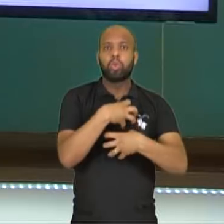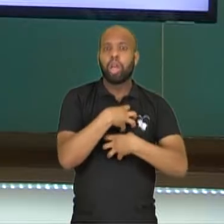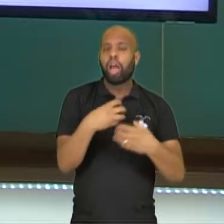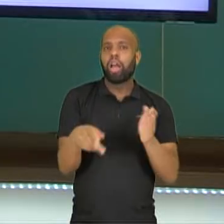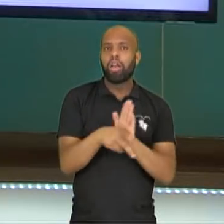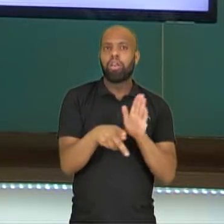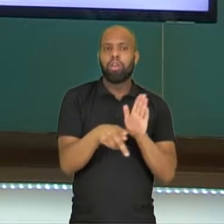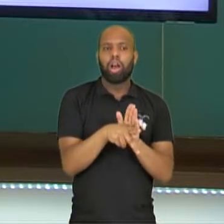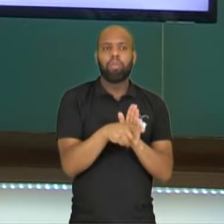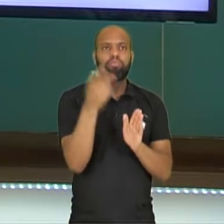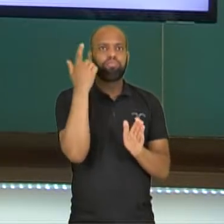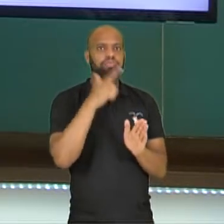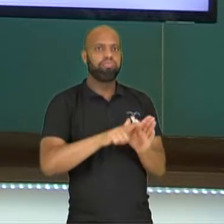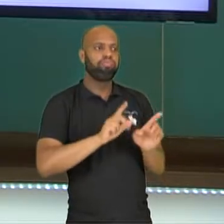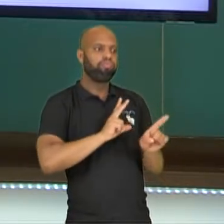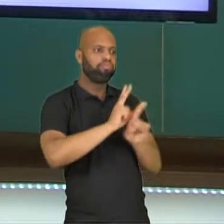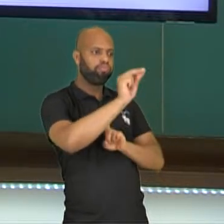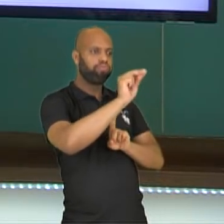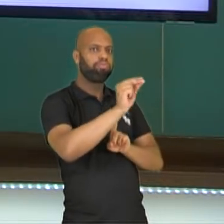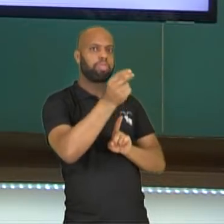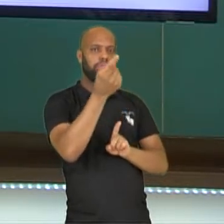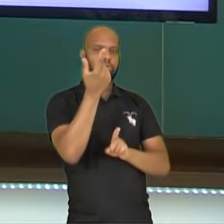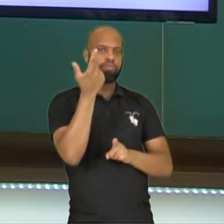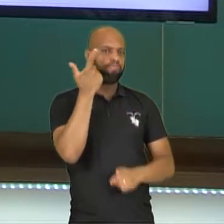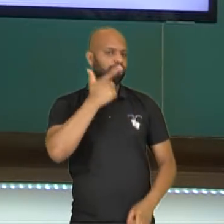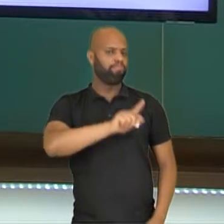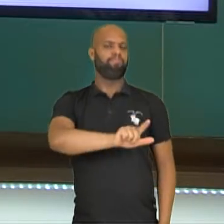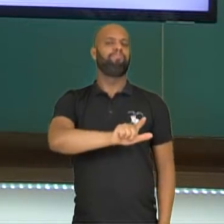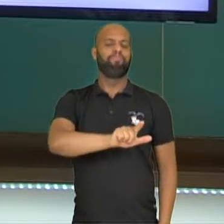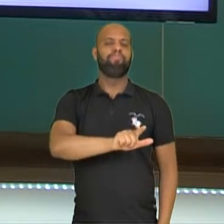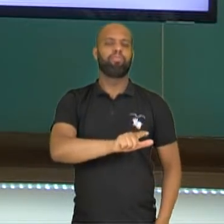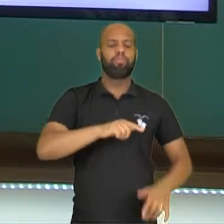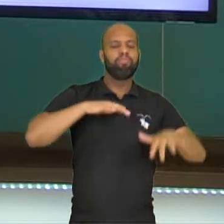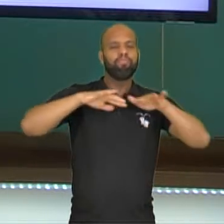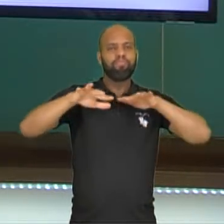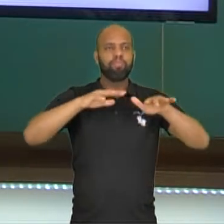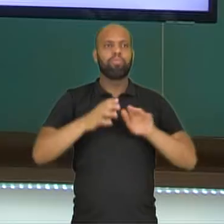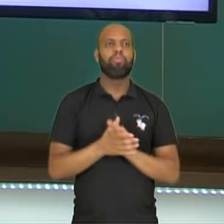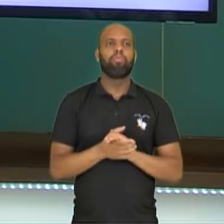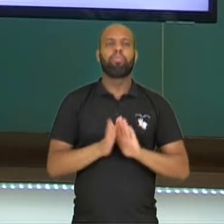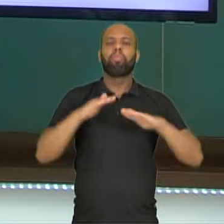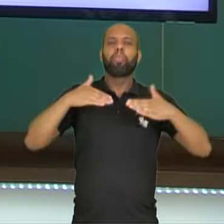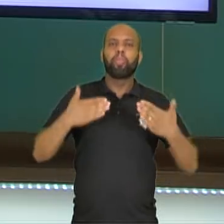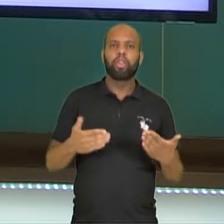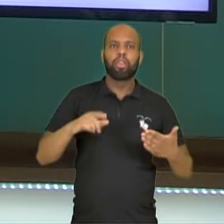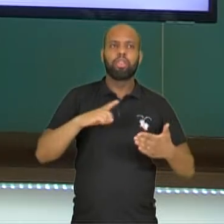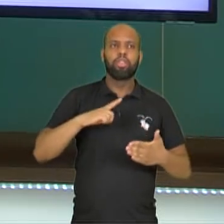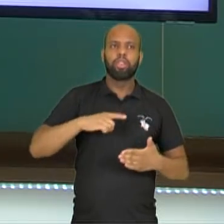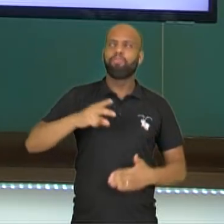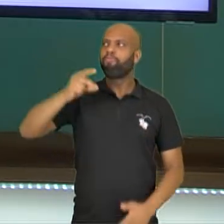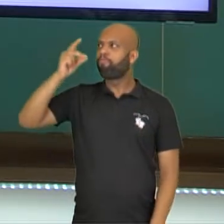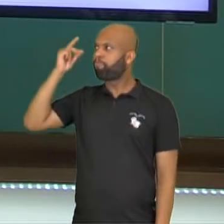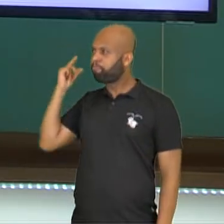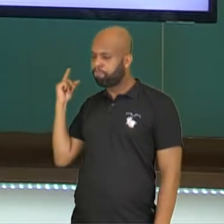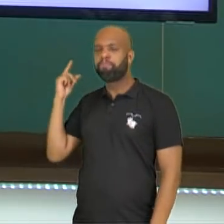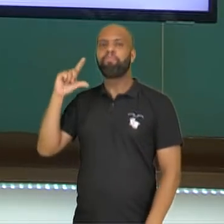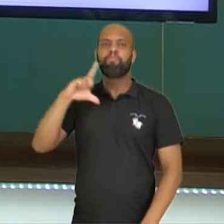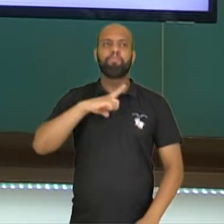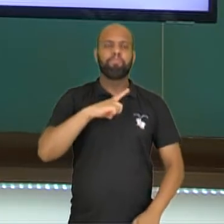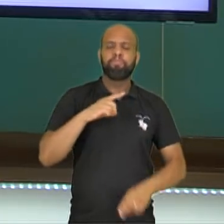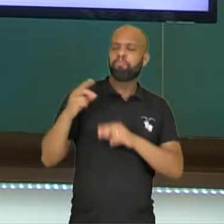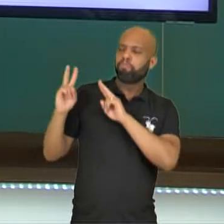uma boa performance desse movimento em si. Então, assim, né, ao longo dos séculos, ao longo do tempo, a gente